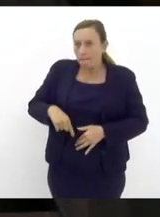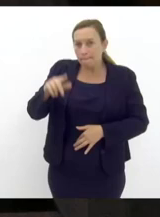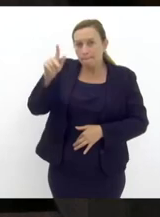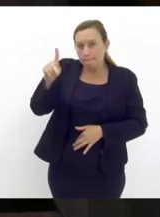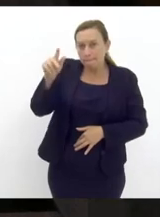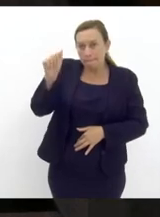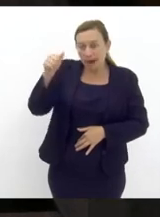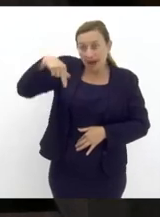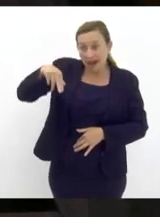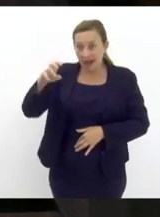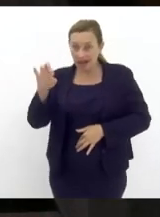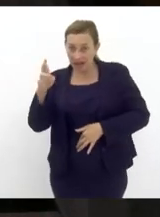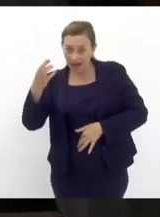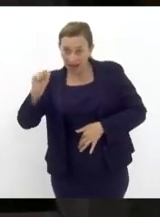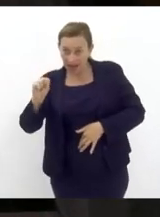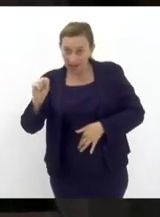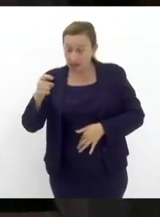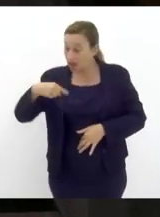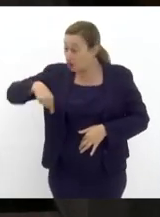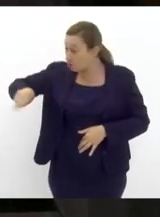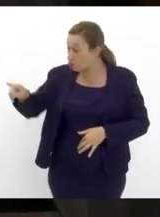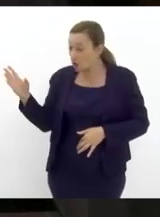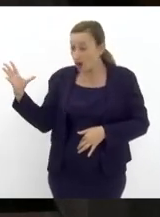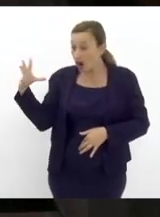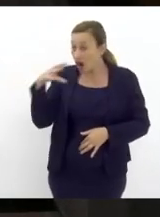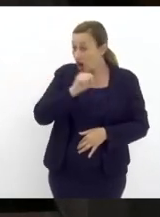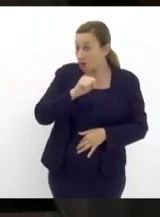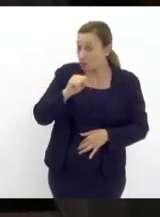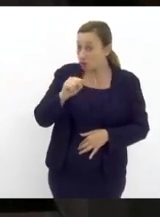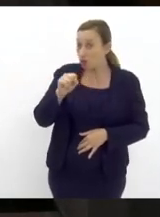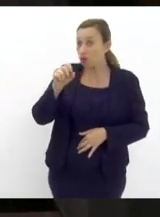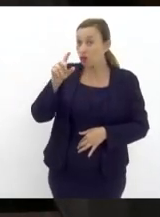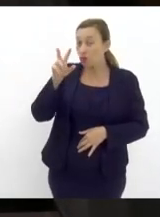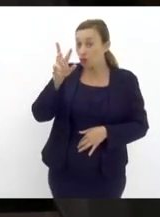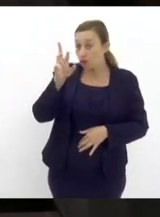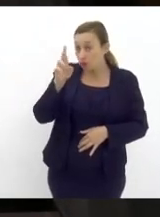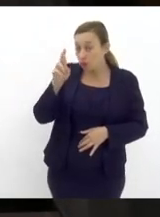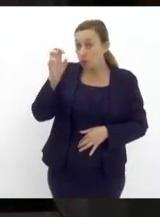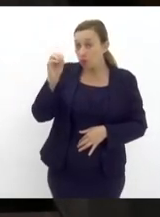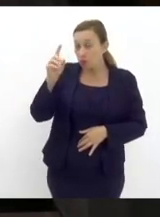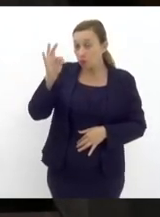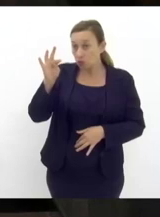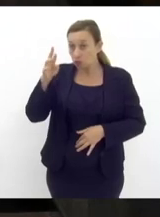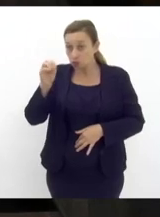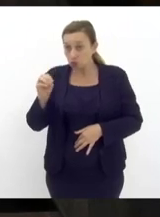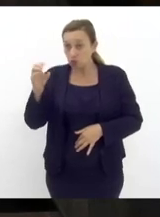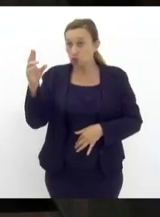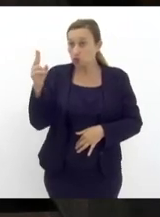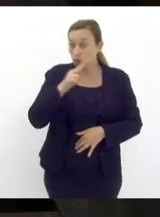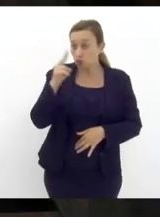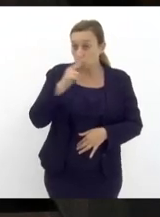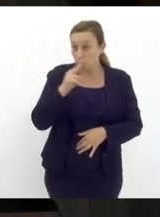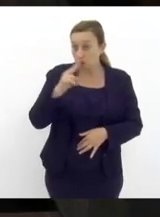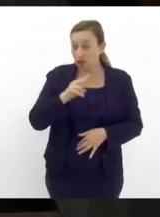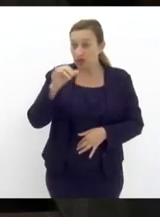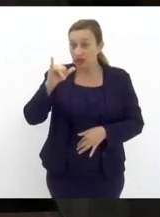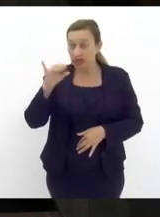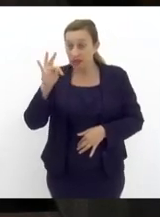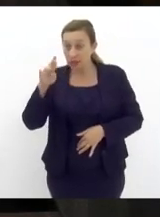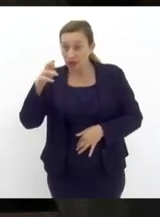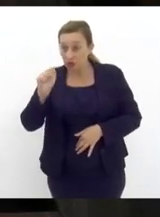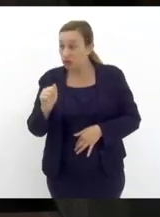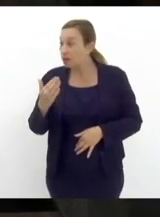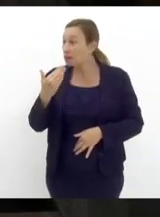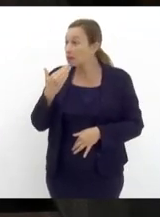esse cidadão foi internado no pronto-socorro de Itaperuna e o Pronto Socorro de Itaperuna mandou